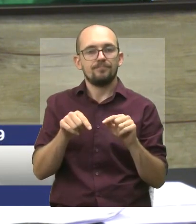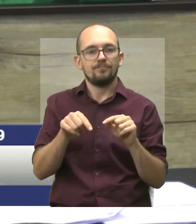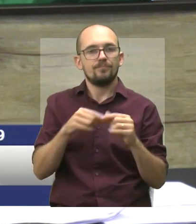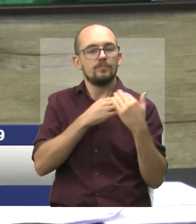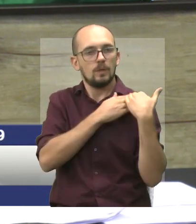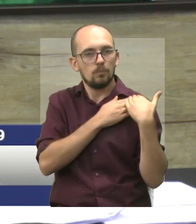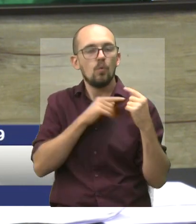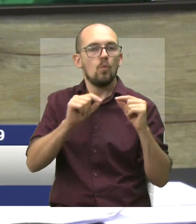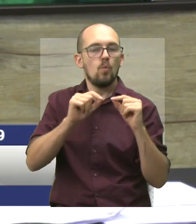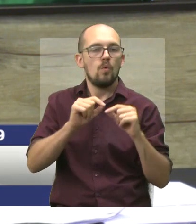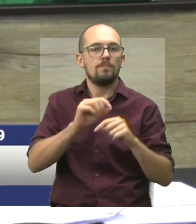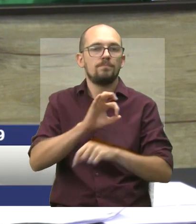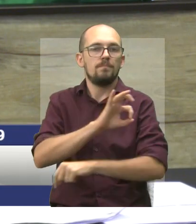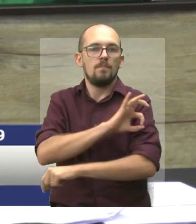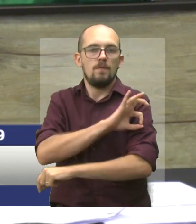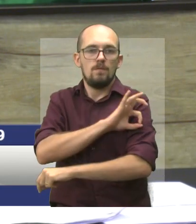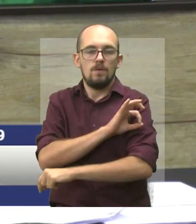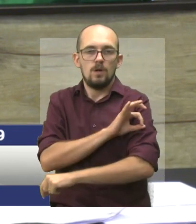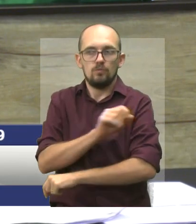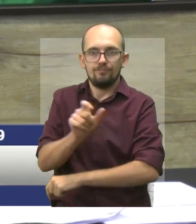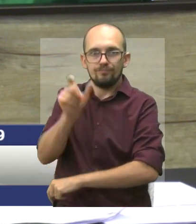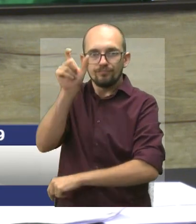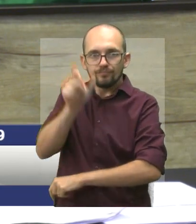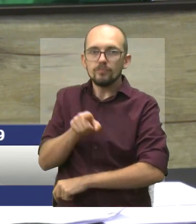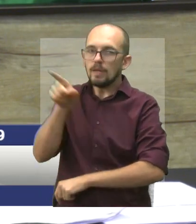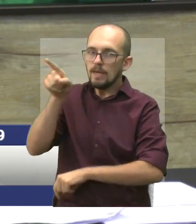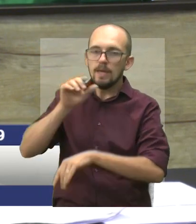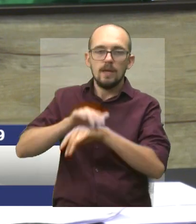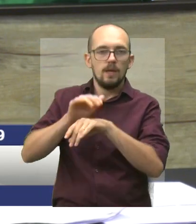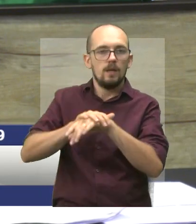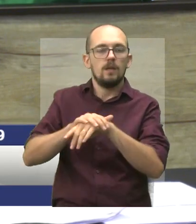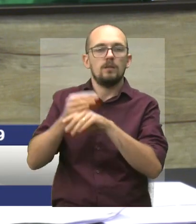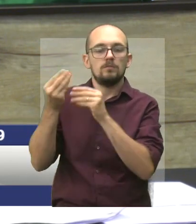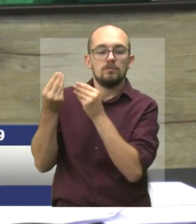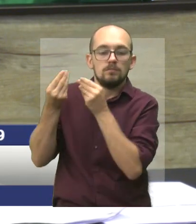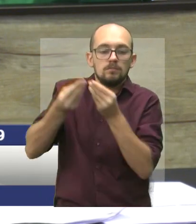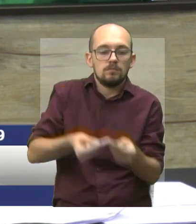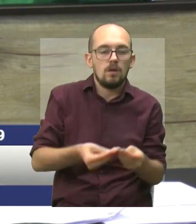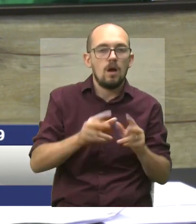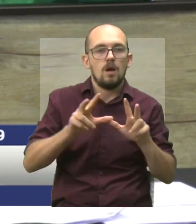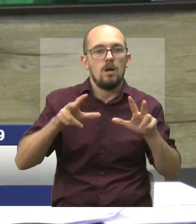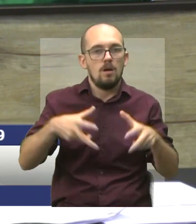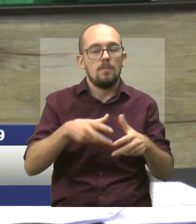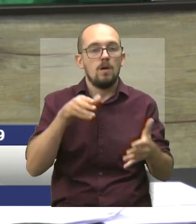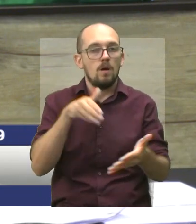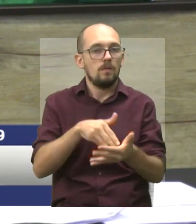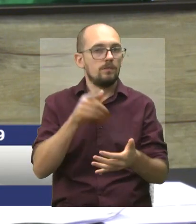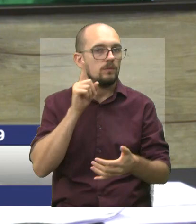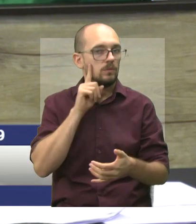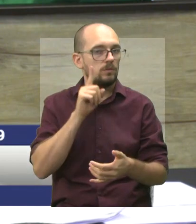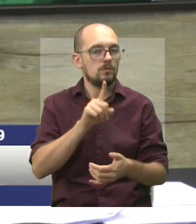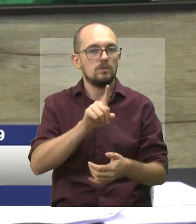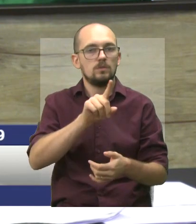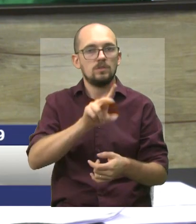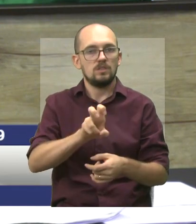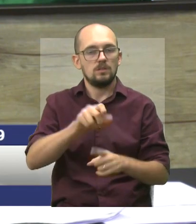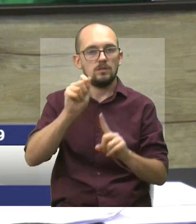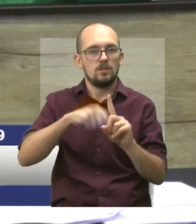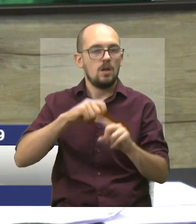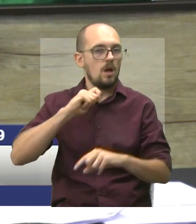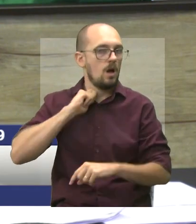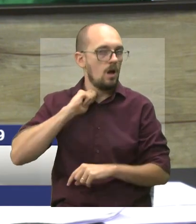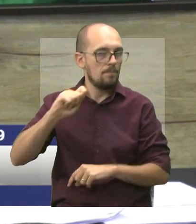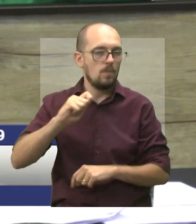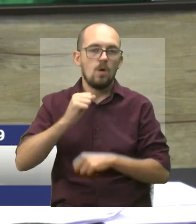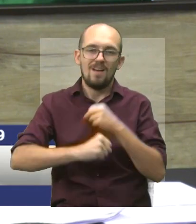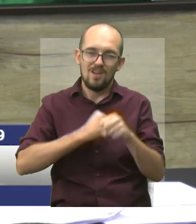privativamente ao prefeito enviar à Câmara Municipal, até 15 de abril de cada